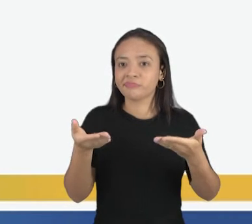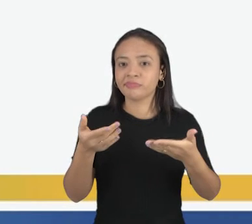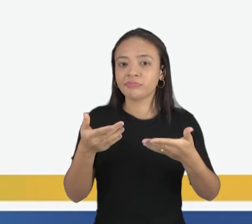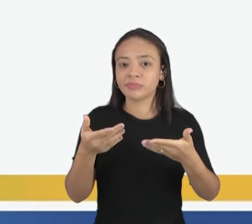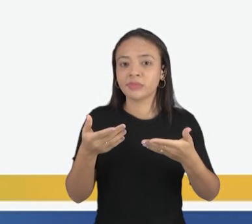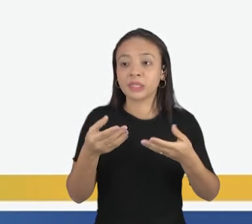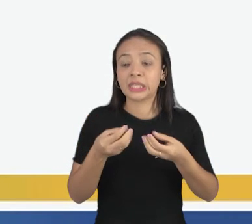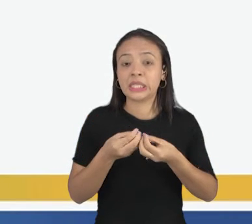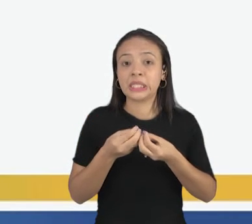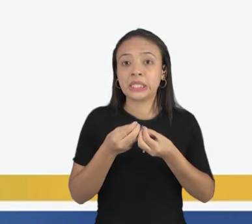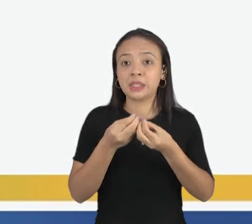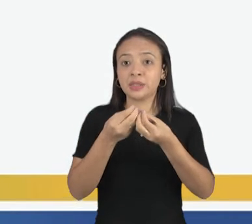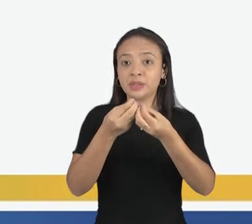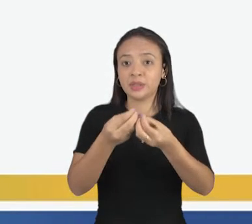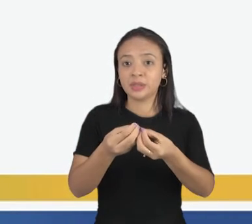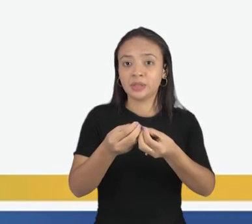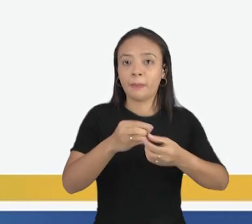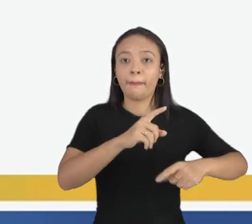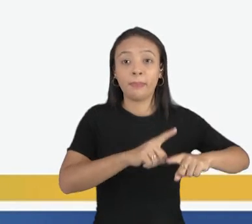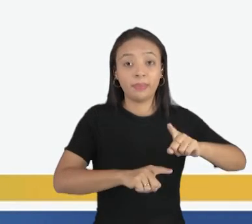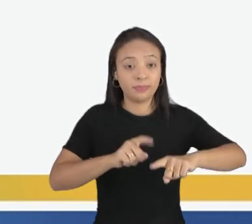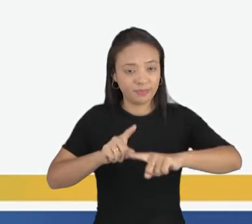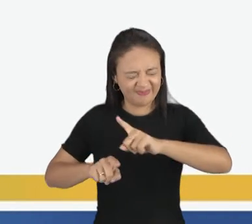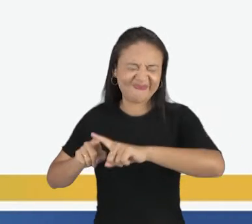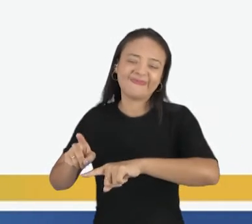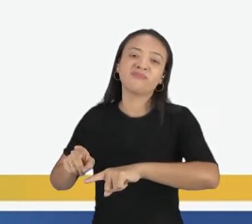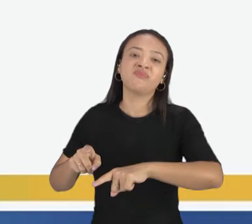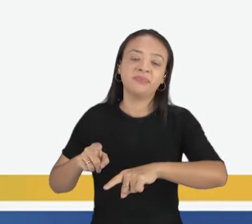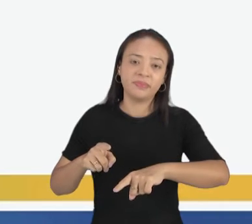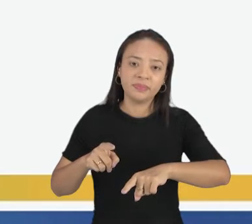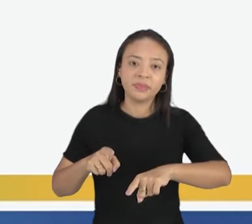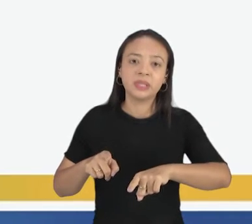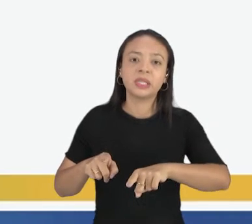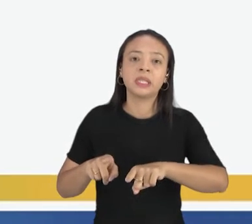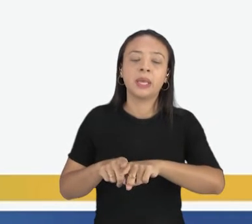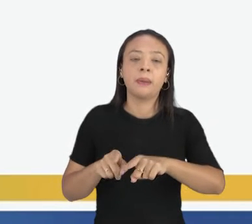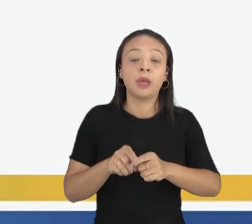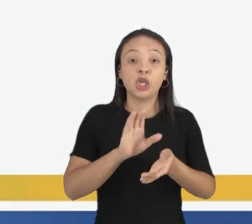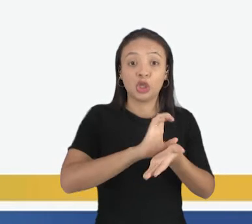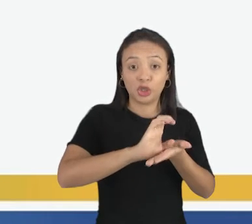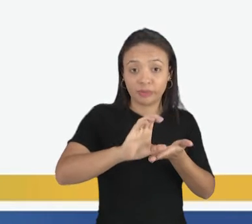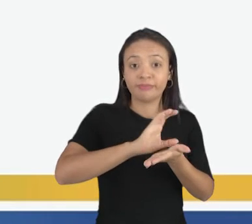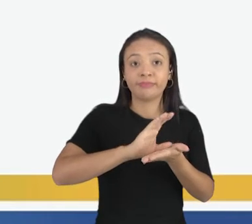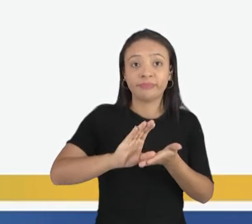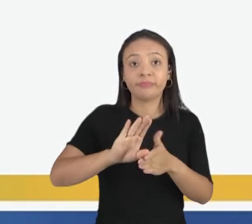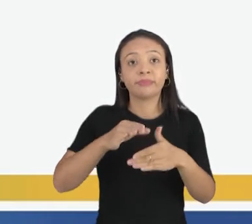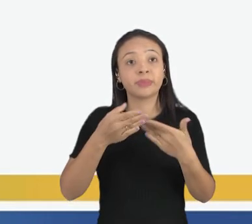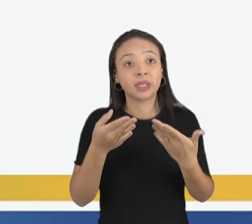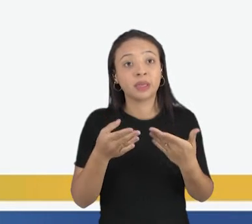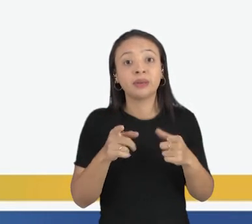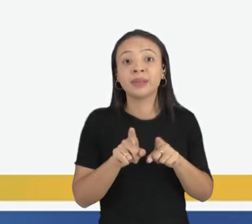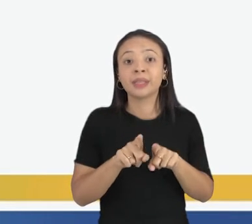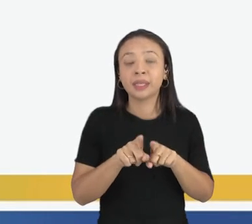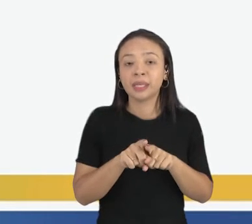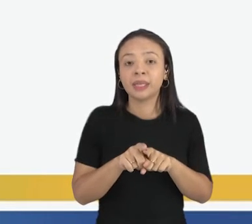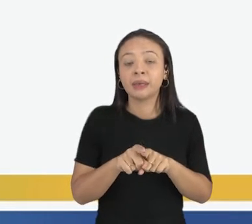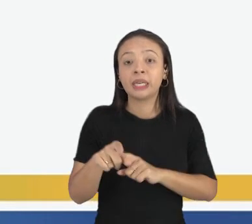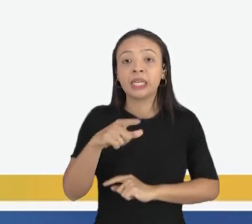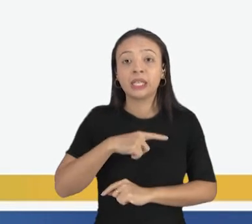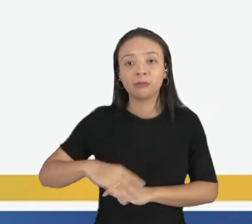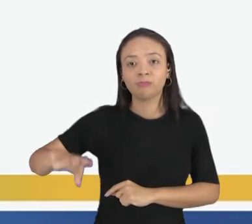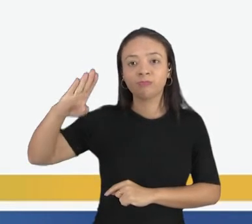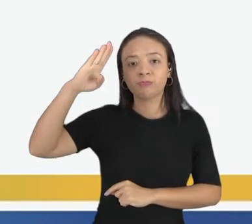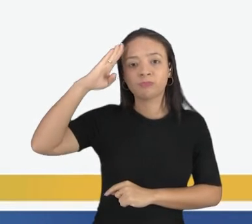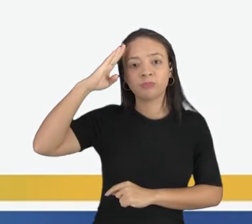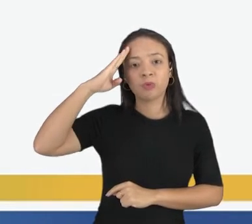Oferecendo, então, assim, equipamentos, né? Industriais, empréstimos. E aí ele também vem com um exército que estava